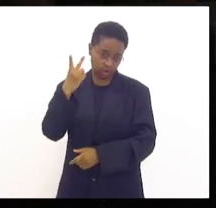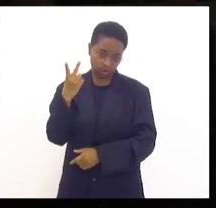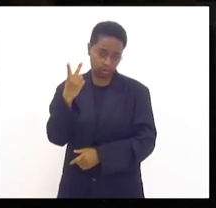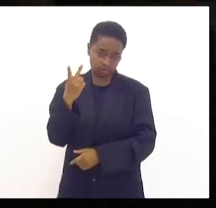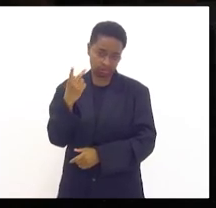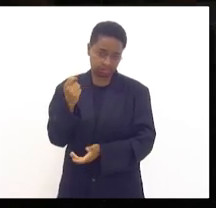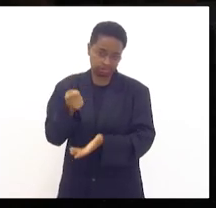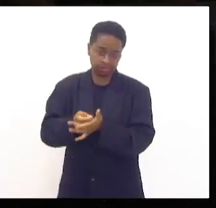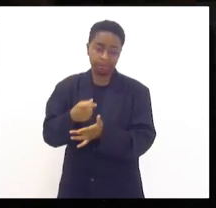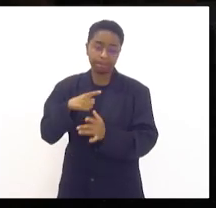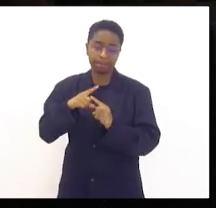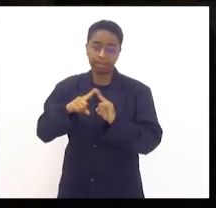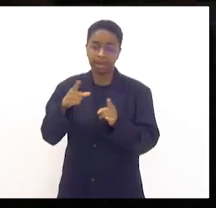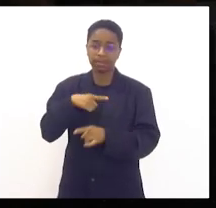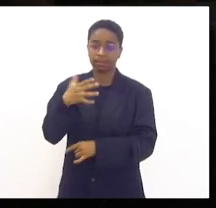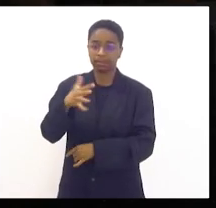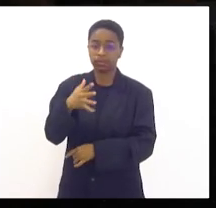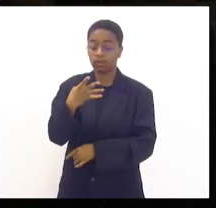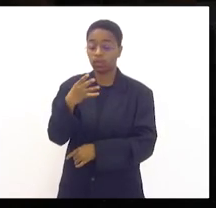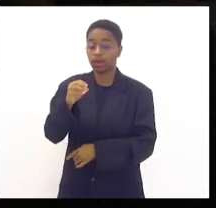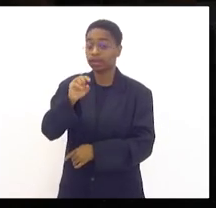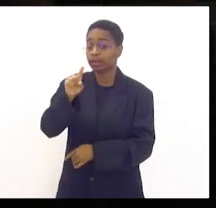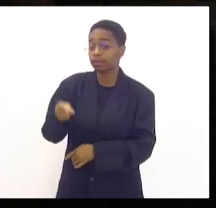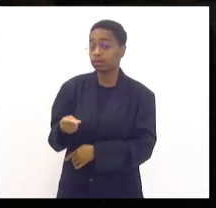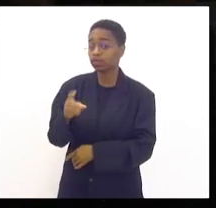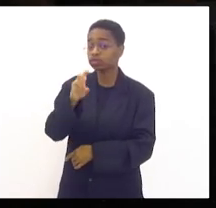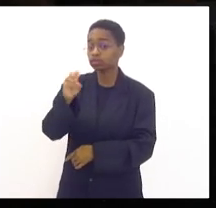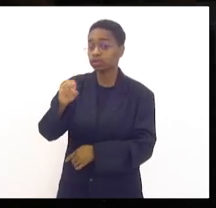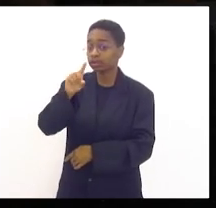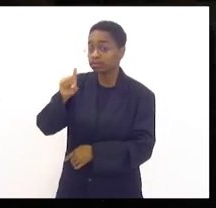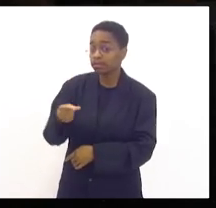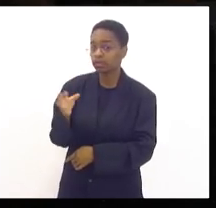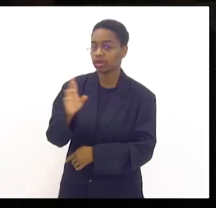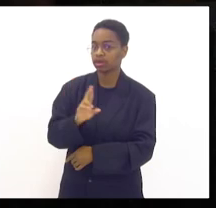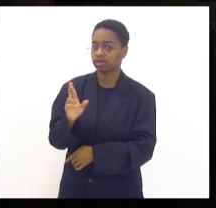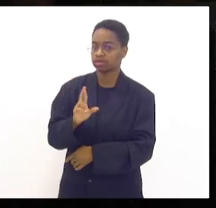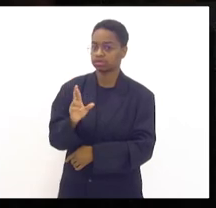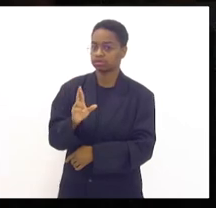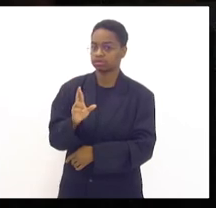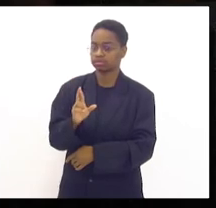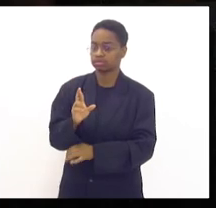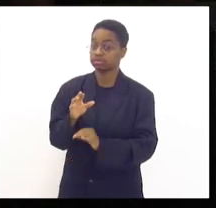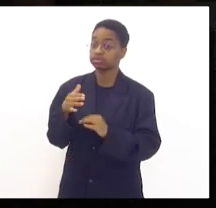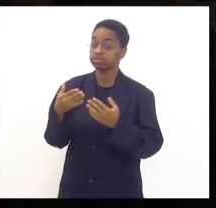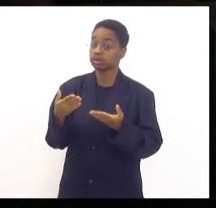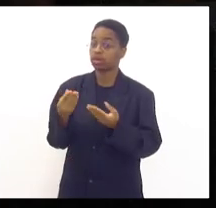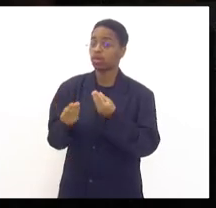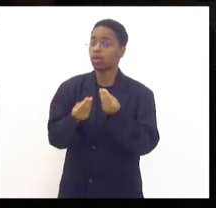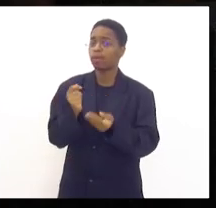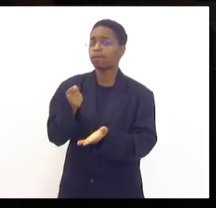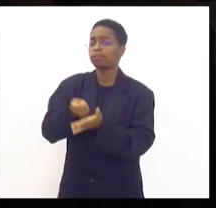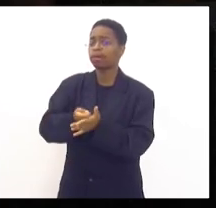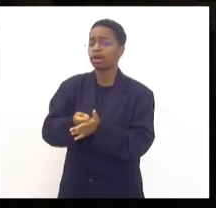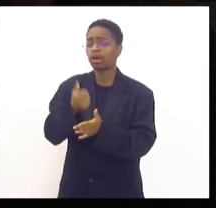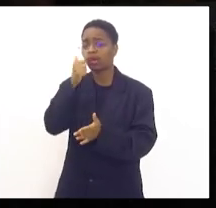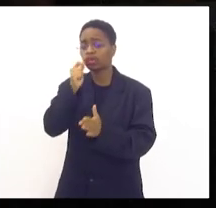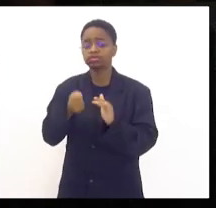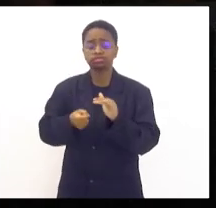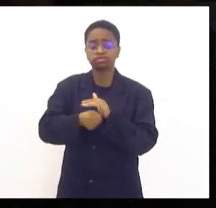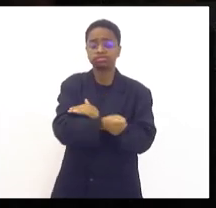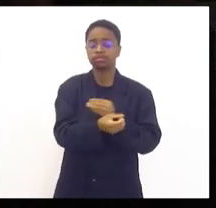mas deve estar 40, 50 mil reais. Para financiar isso, entrar aqui,